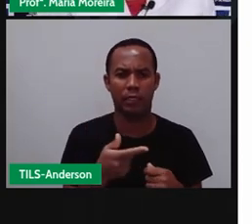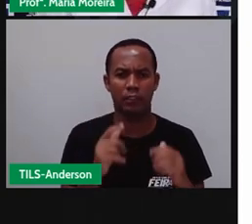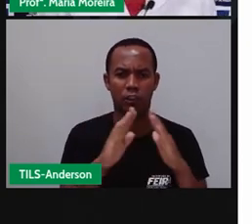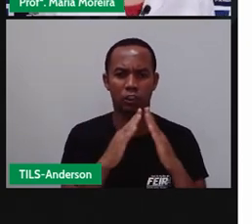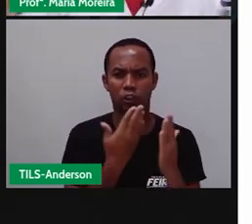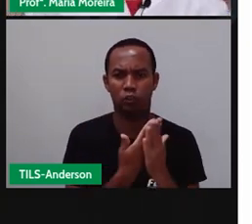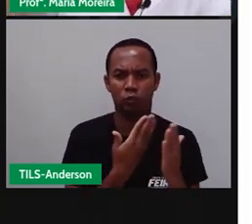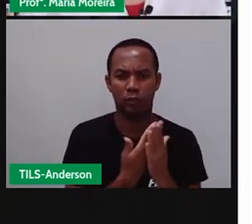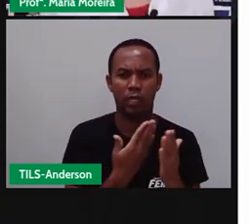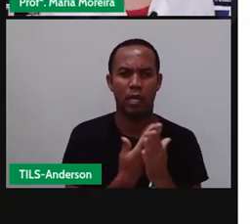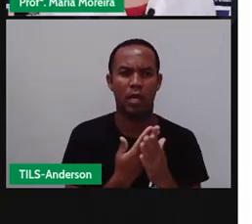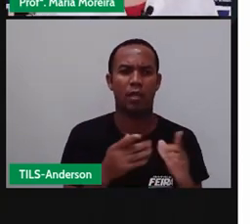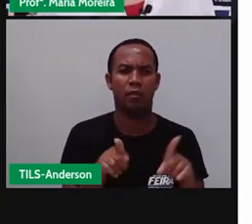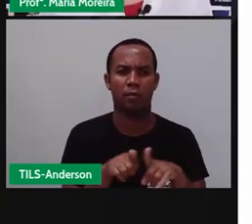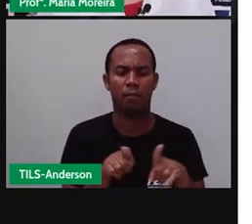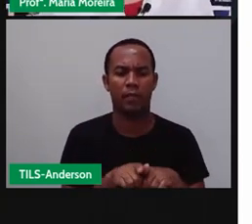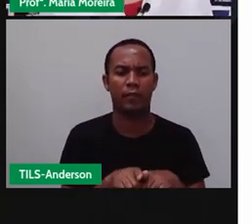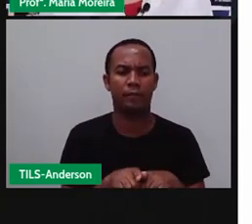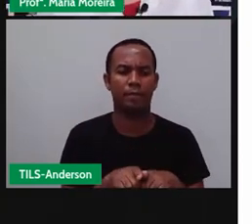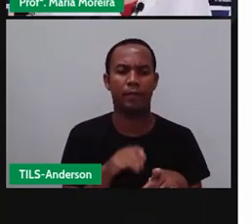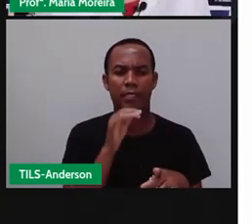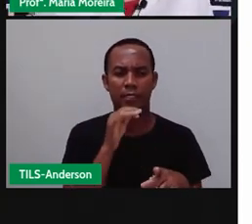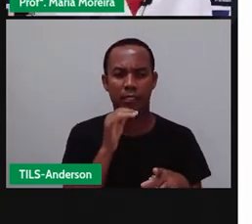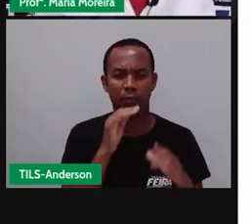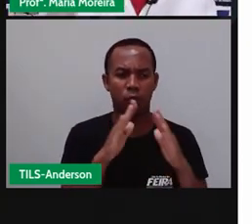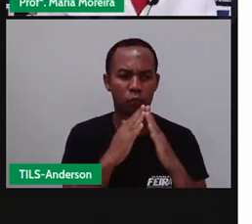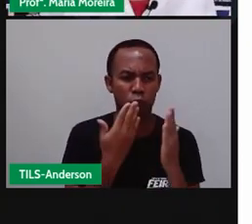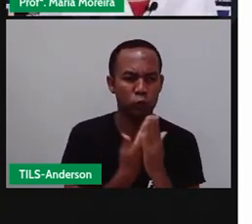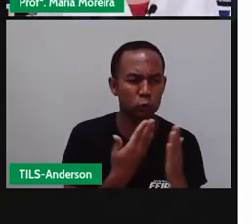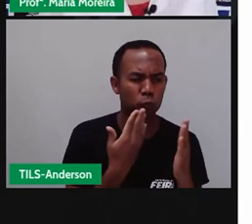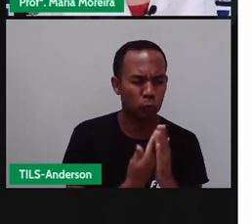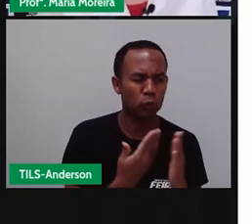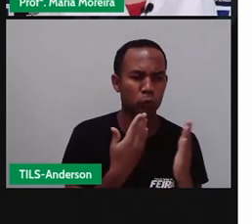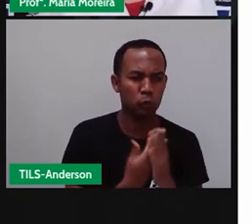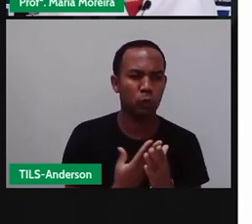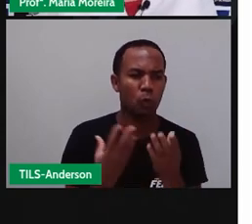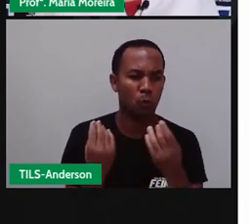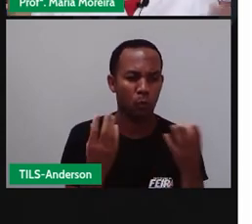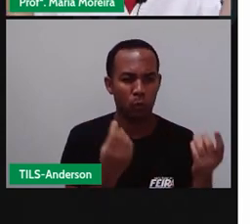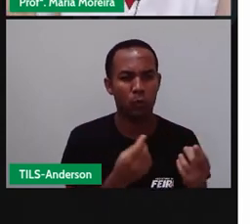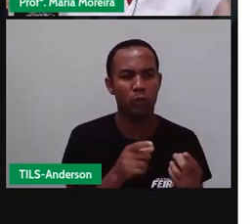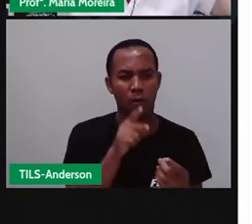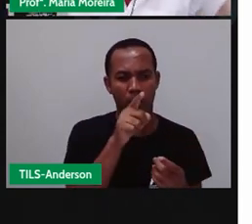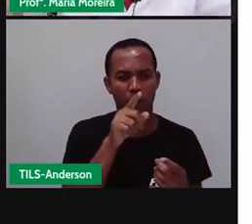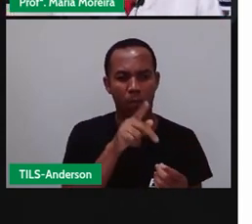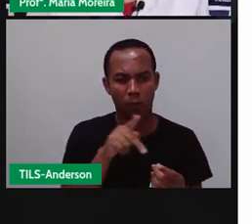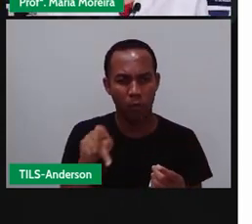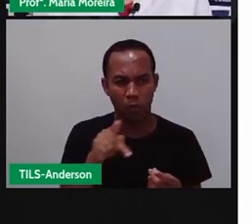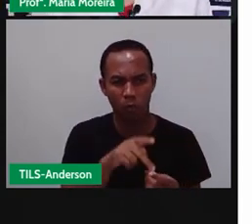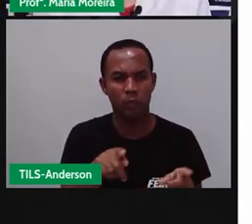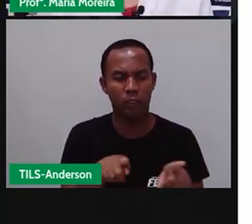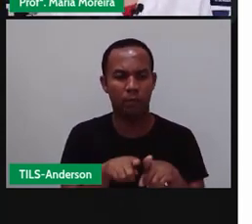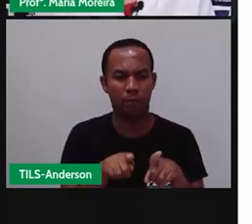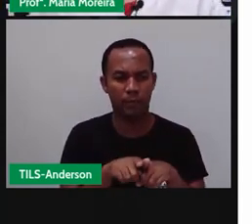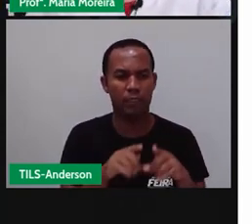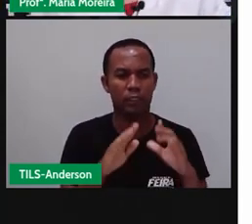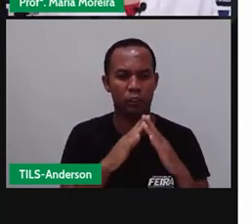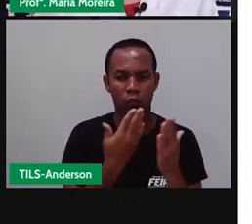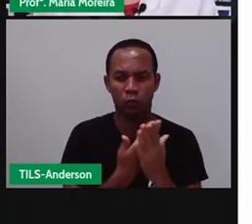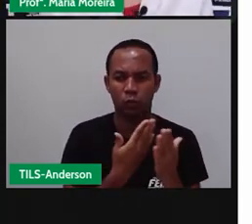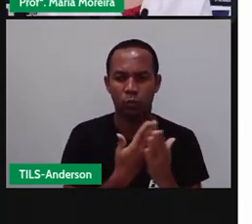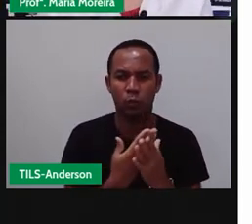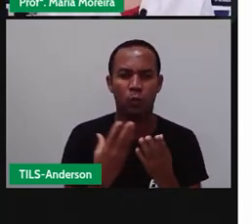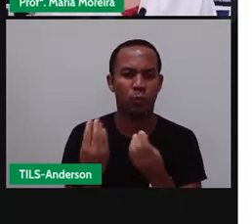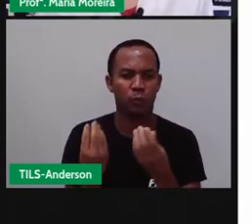tá? Anderson estudou muito para fazer o que ele faz, a Pro Maria estudou muito para fazer o que ela faz, Pro Vânia, que está aqui no estúdio, também